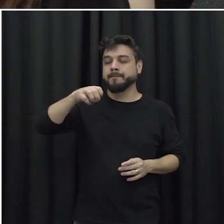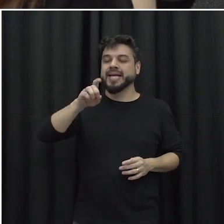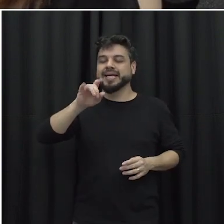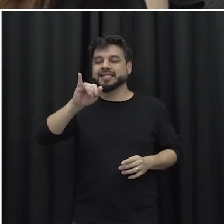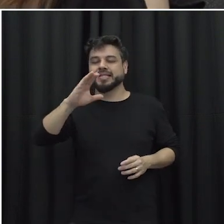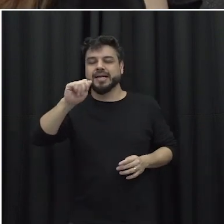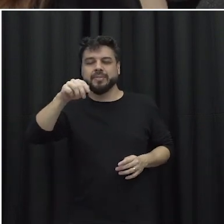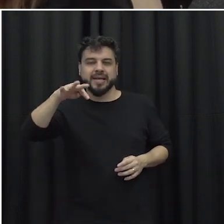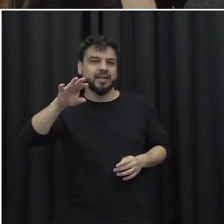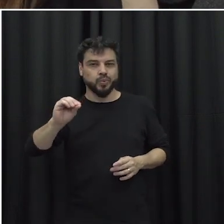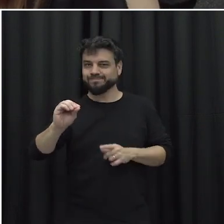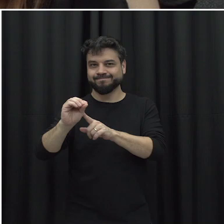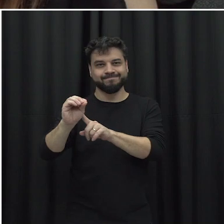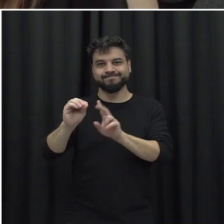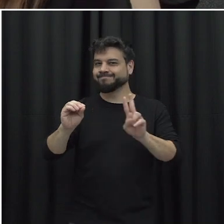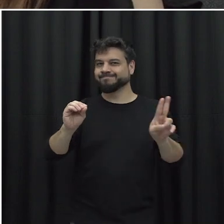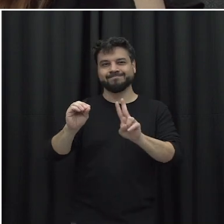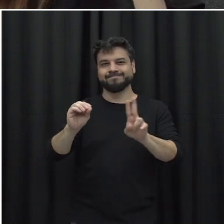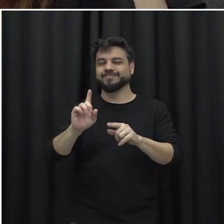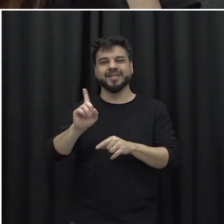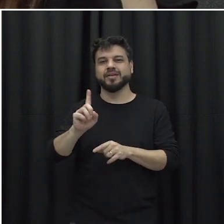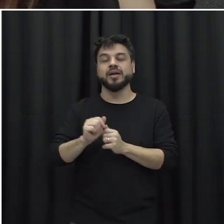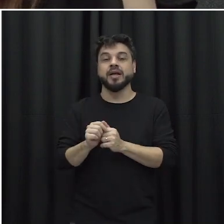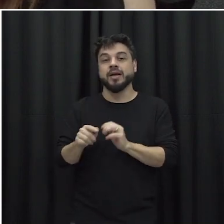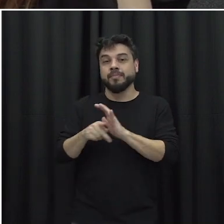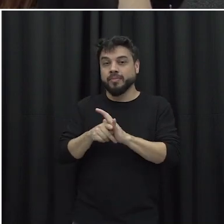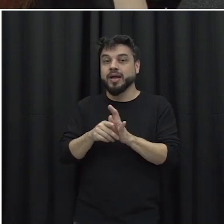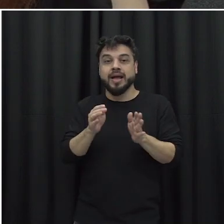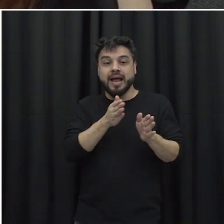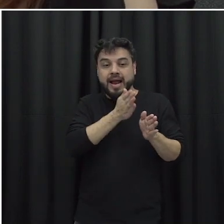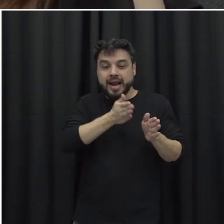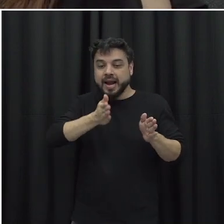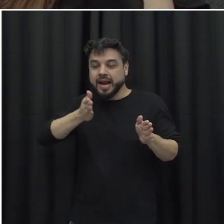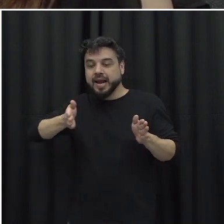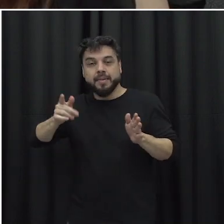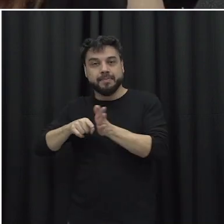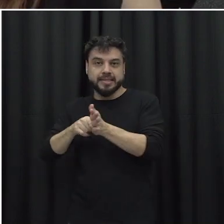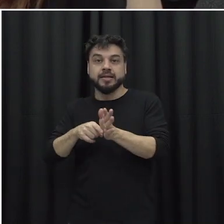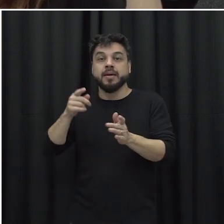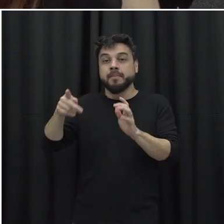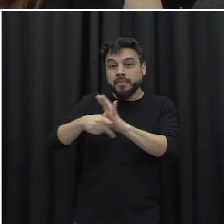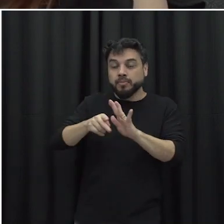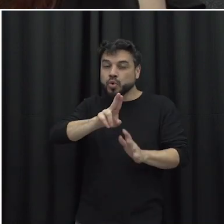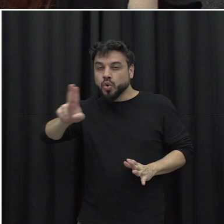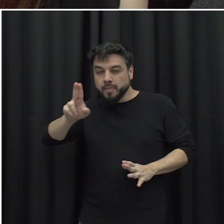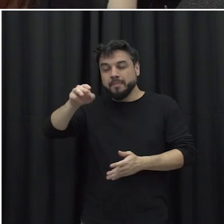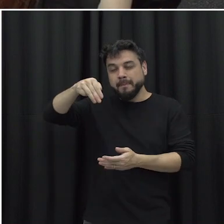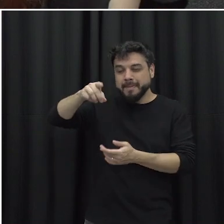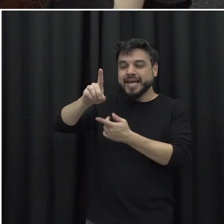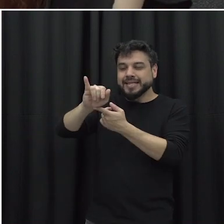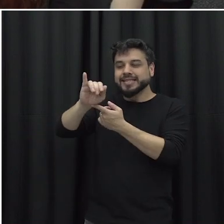têm todas as etapas de pesquisa. Então, para algo ser considerado medicamento, ele tem que ter todas as etapas da pesquisa e